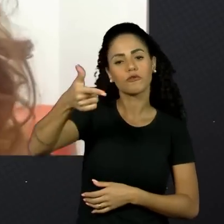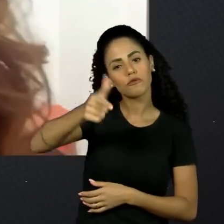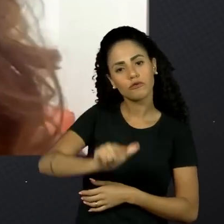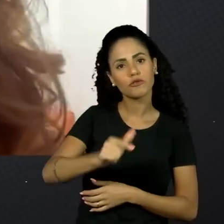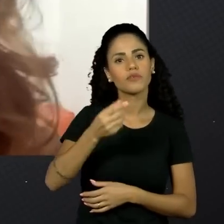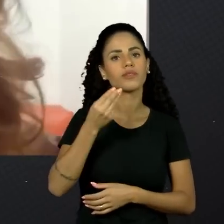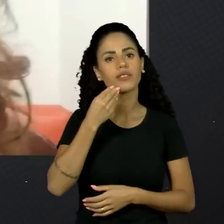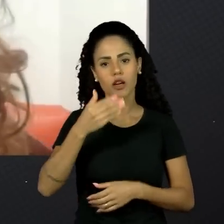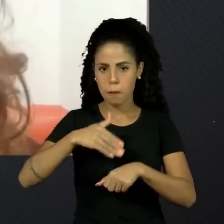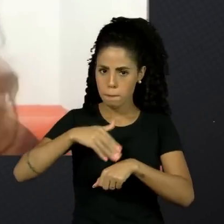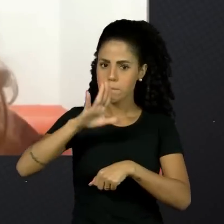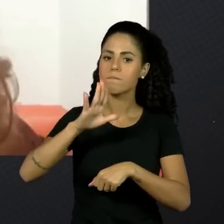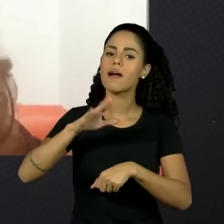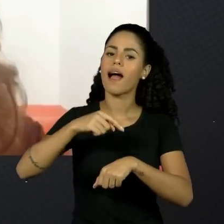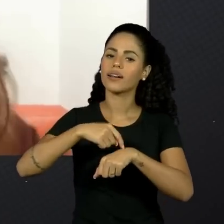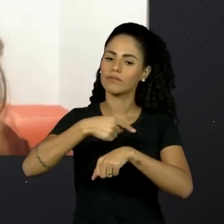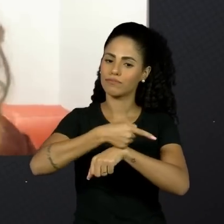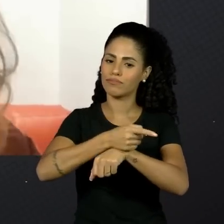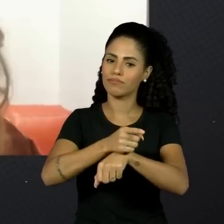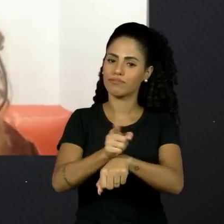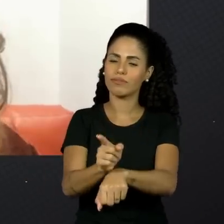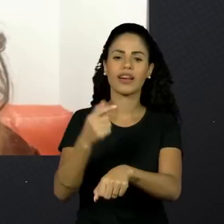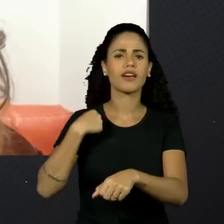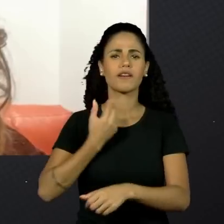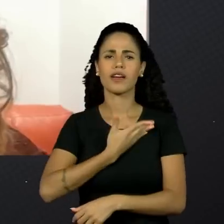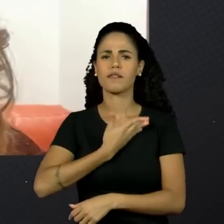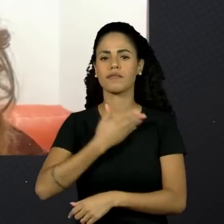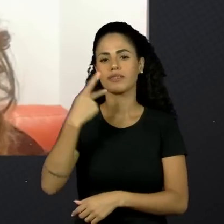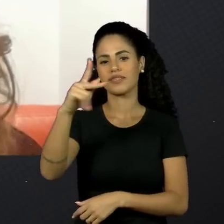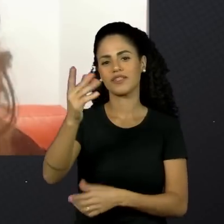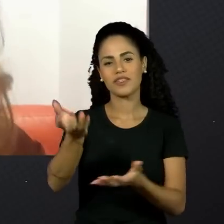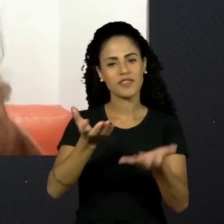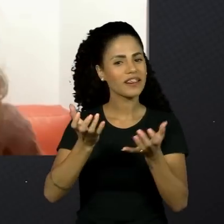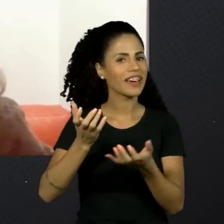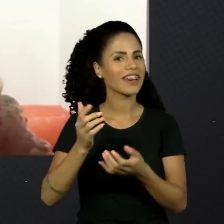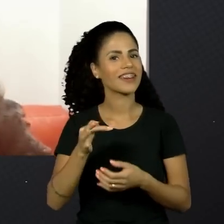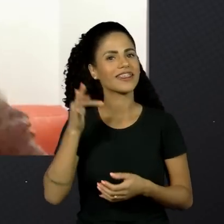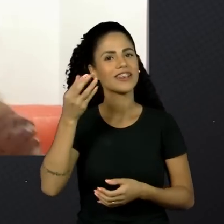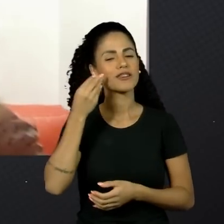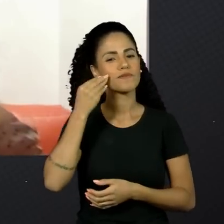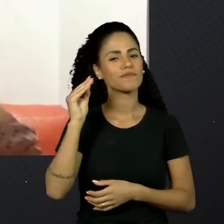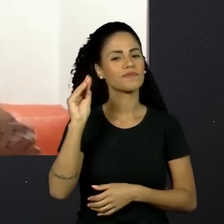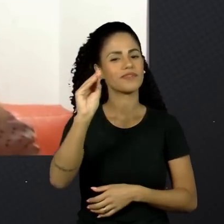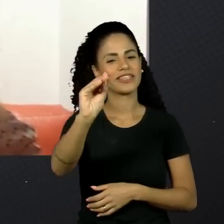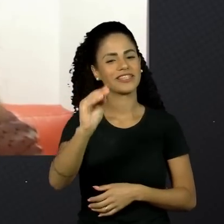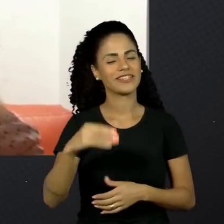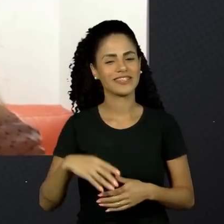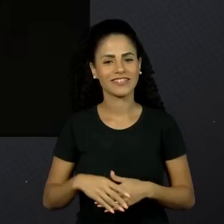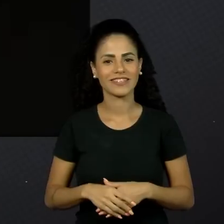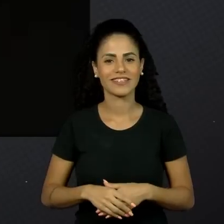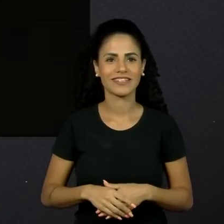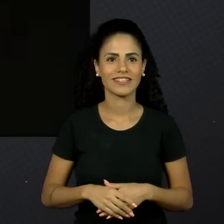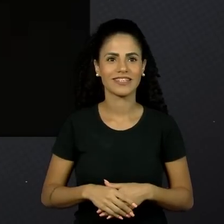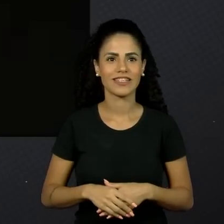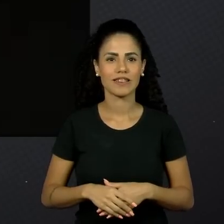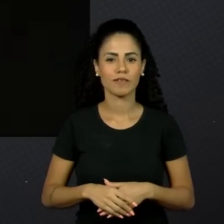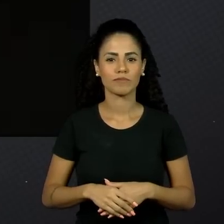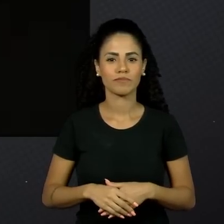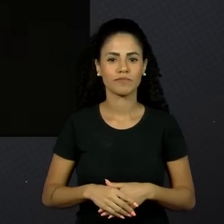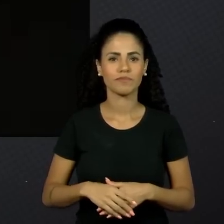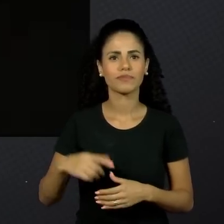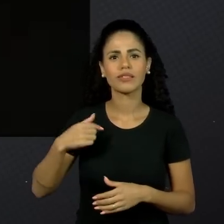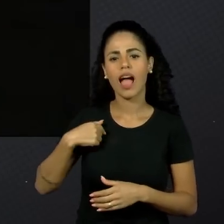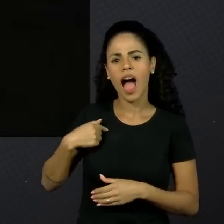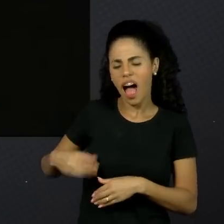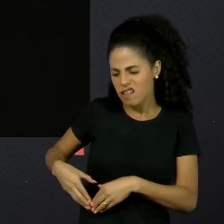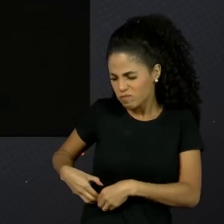possa ficar mais tempo juntos e ficar amigos. Eu quero ficar amiga de você. Tá bom, querido? Um beijo grande. Entendeu? Que